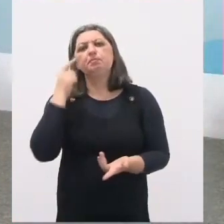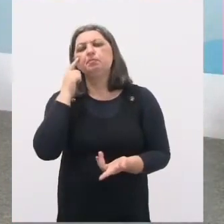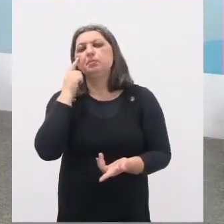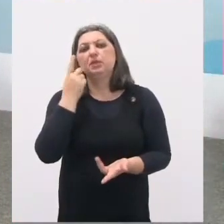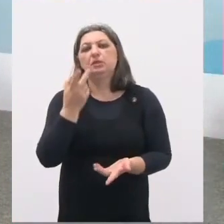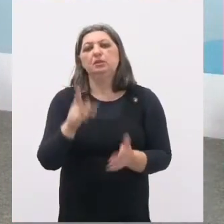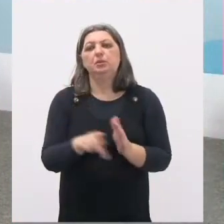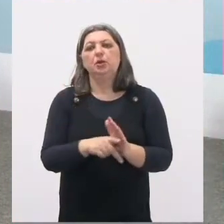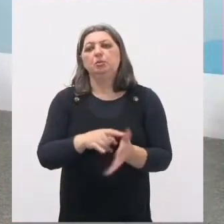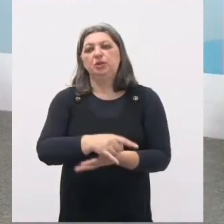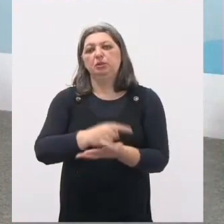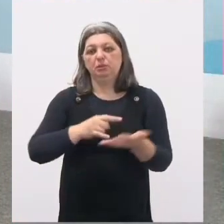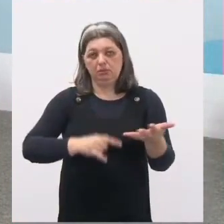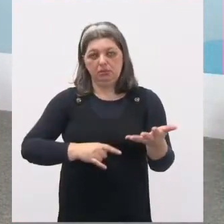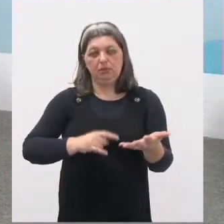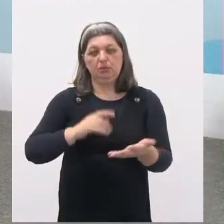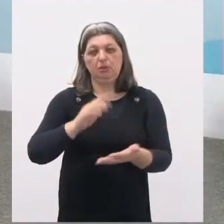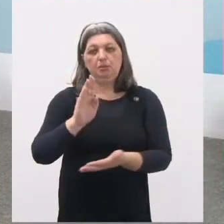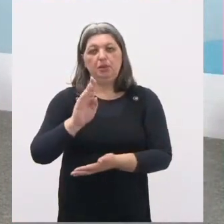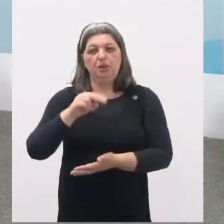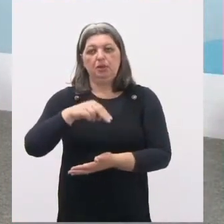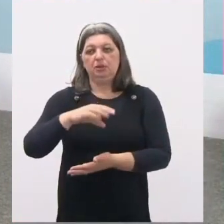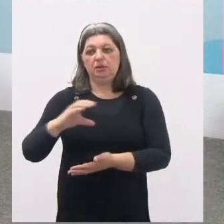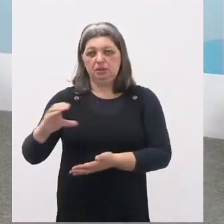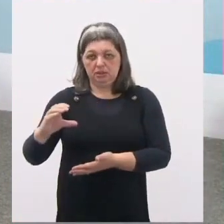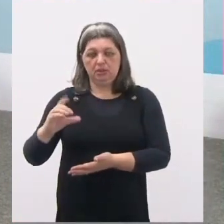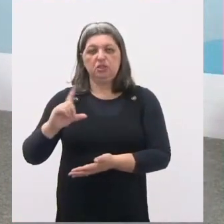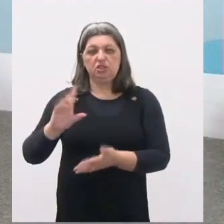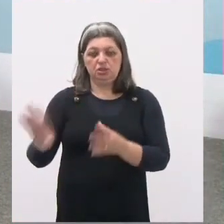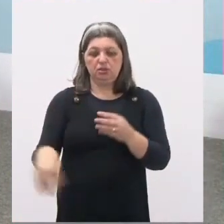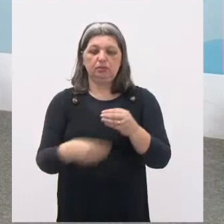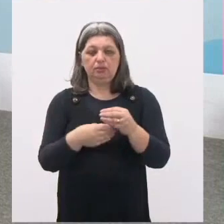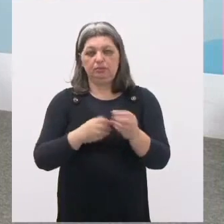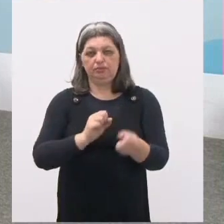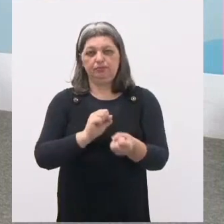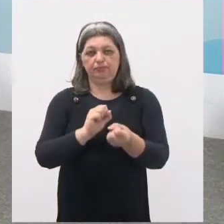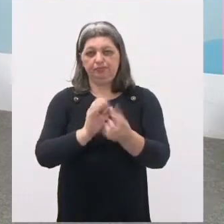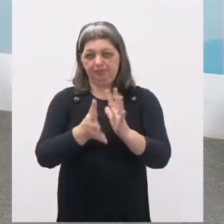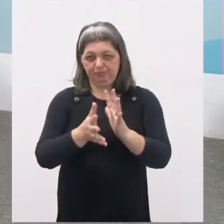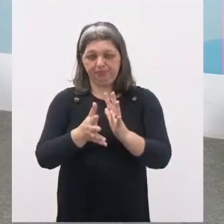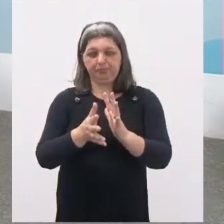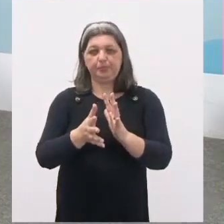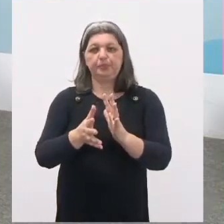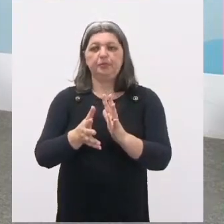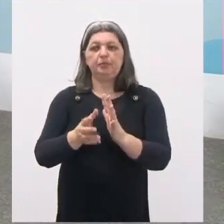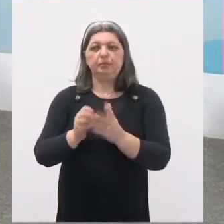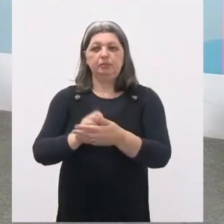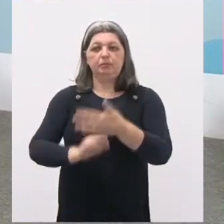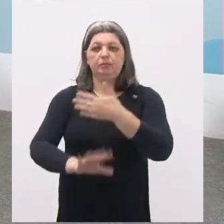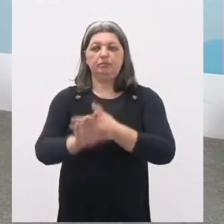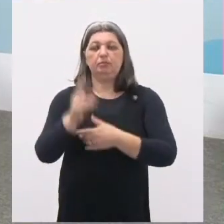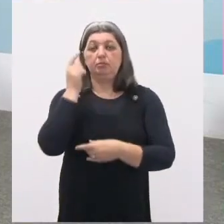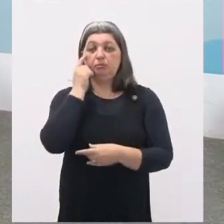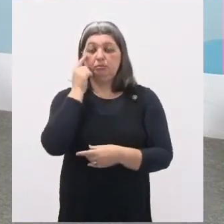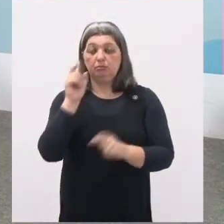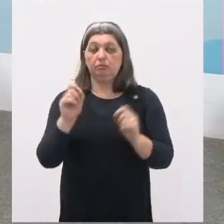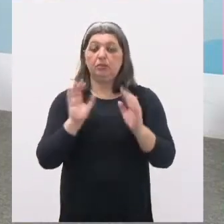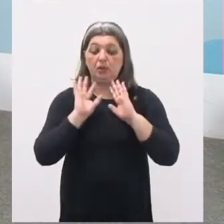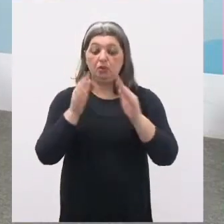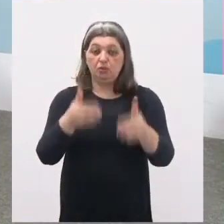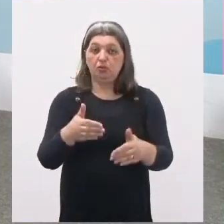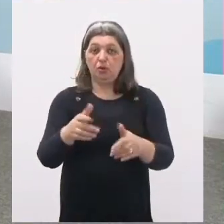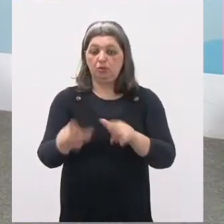né, no documento da BNCC, que está reiterado aí no nosso currículo em ação, a gente tem que pensar que a conversa, o foco das